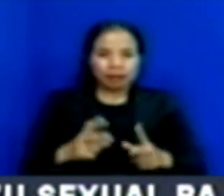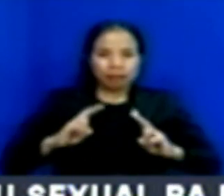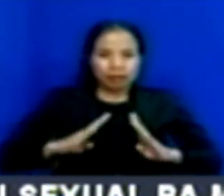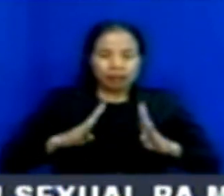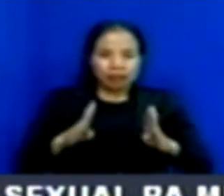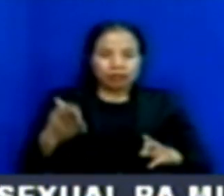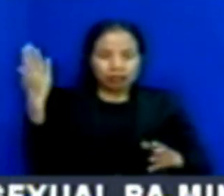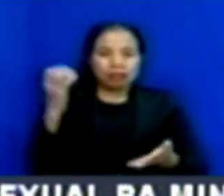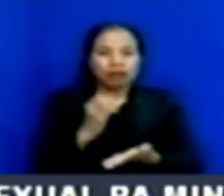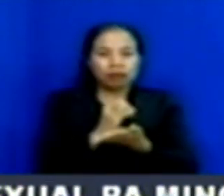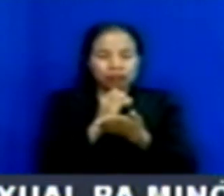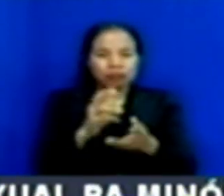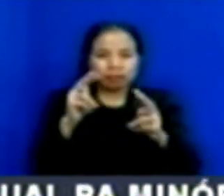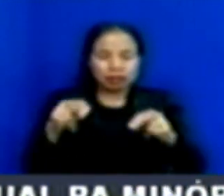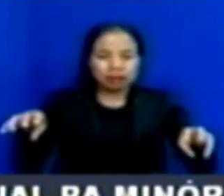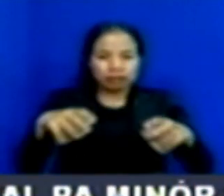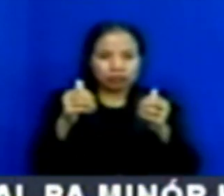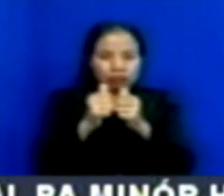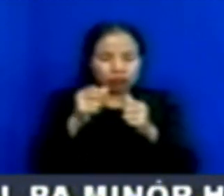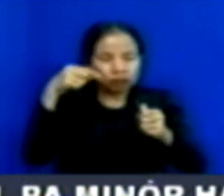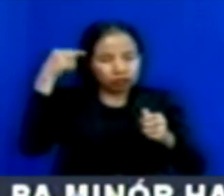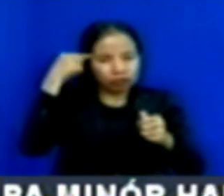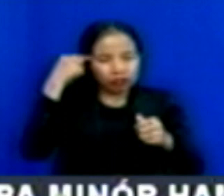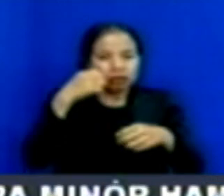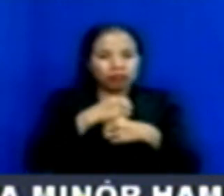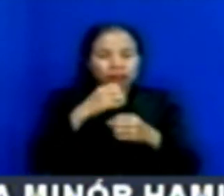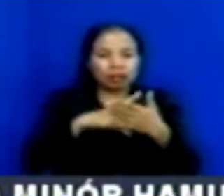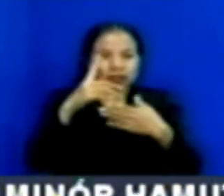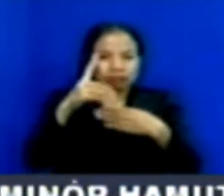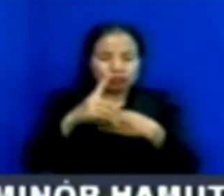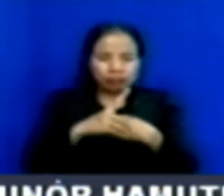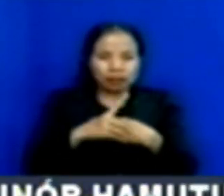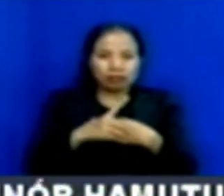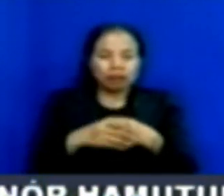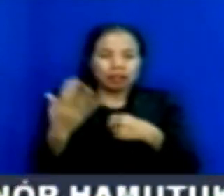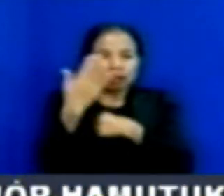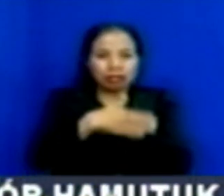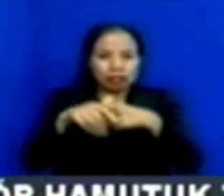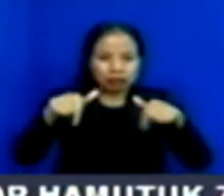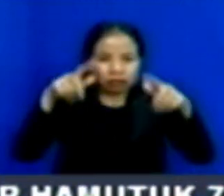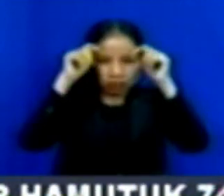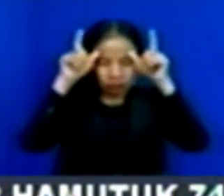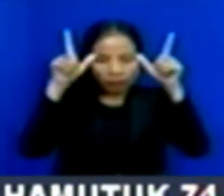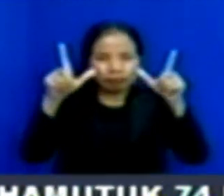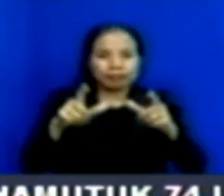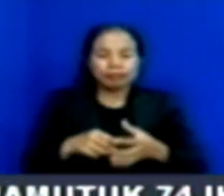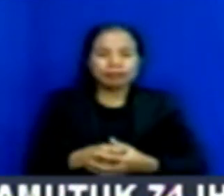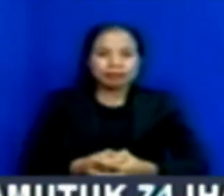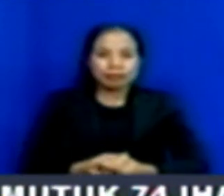Veteranos iha o ecusi precisa coopera o governo o de cria desenvolvimento iha país Timor-Leste.